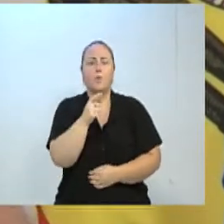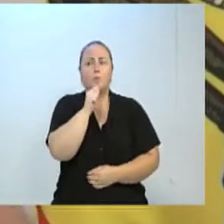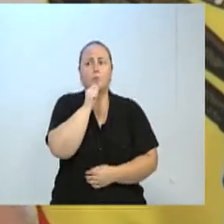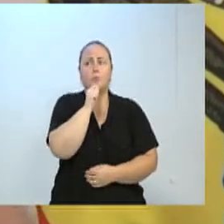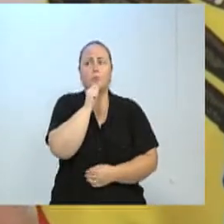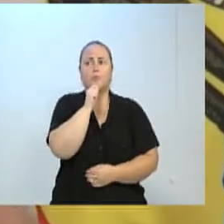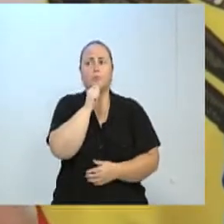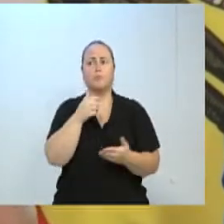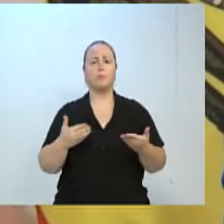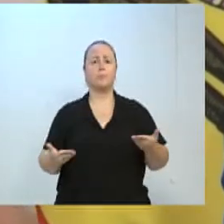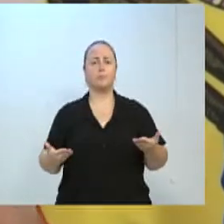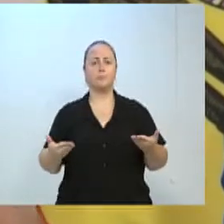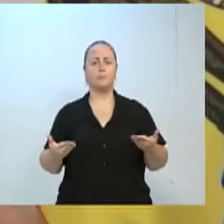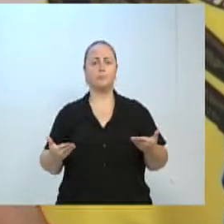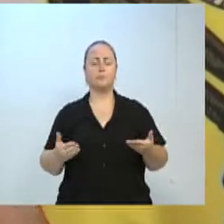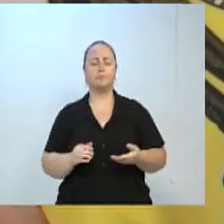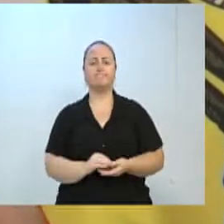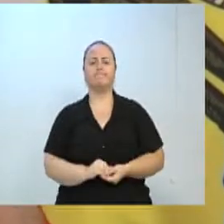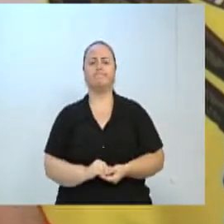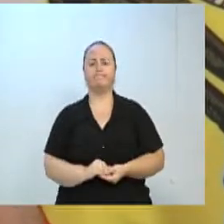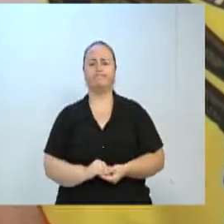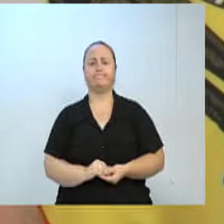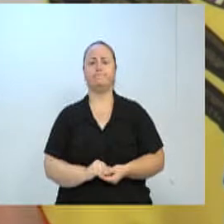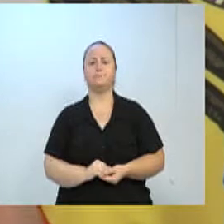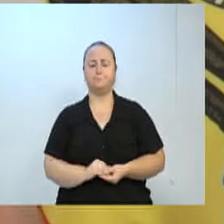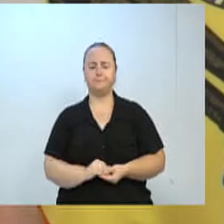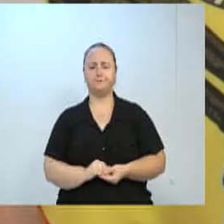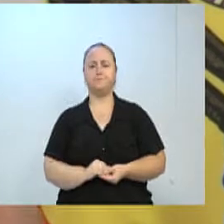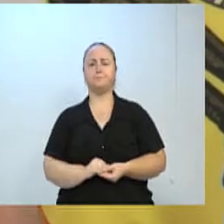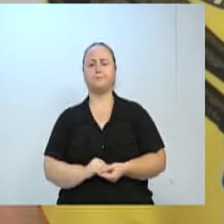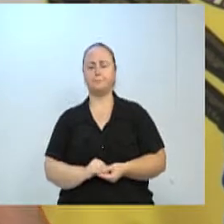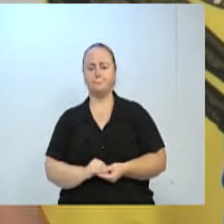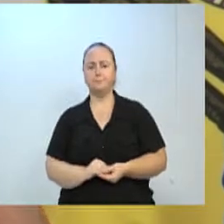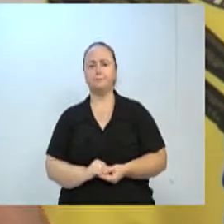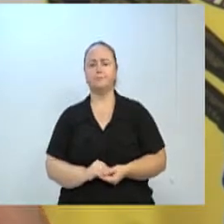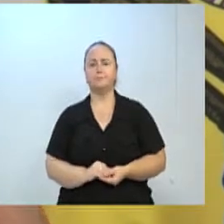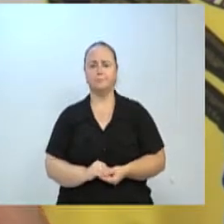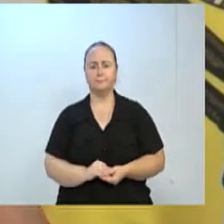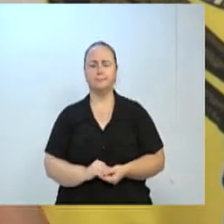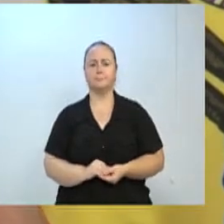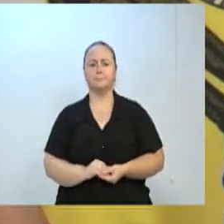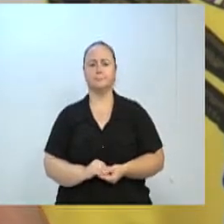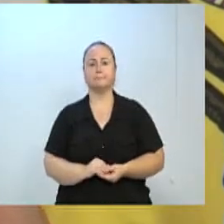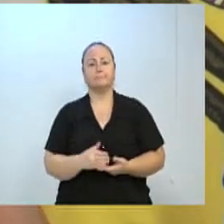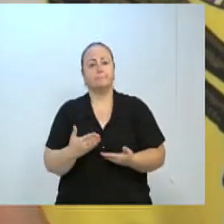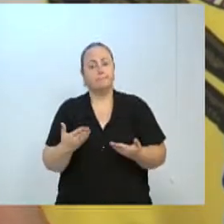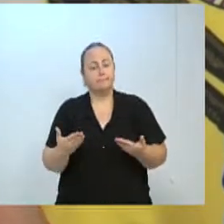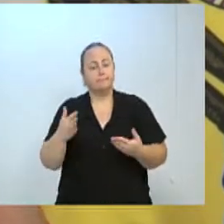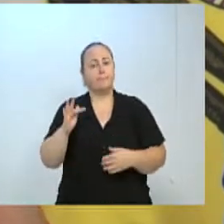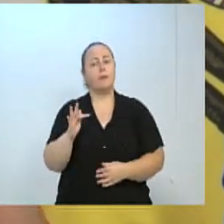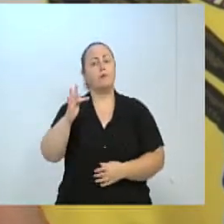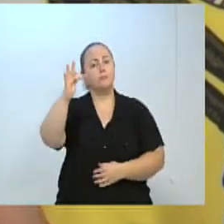de Educação, da Saúde. Né? Então, assim, pô, a gente colhe aquilo que planta.